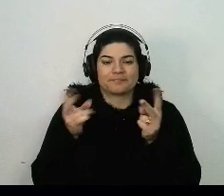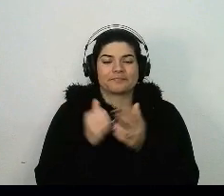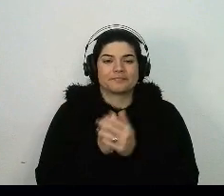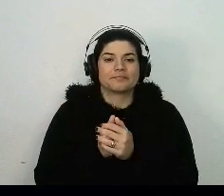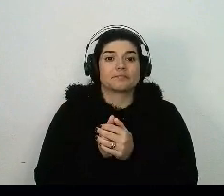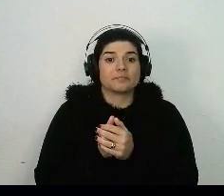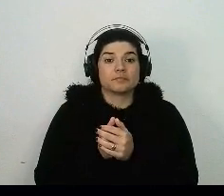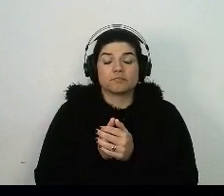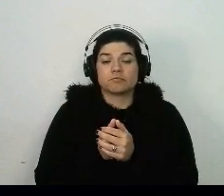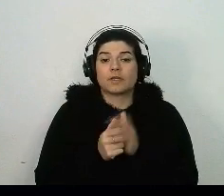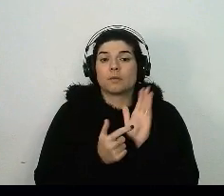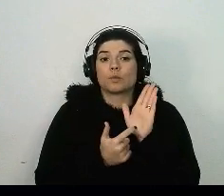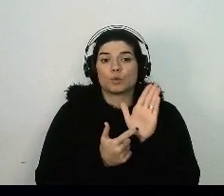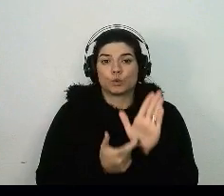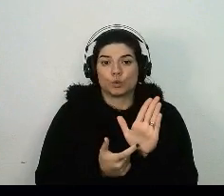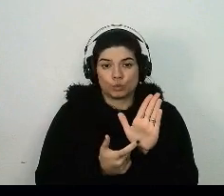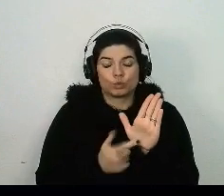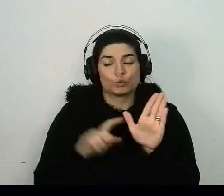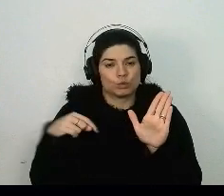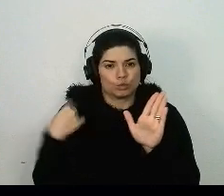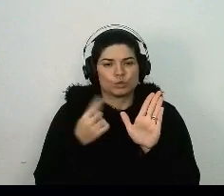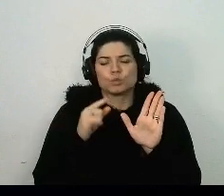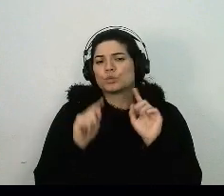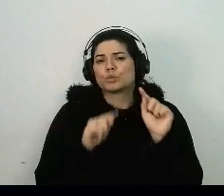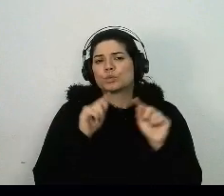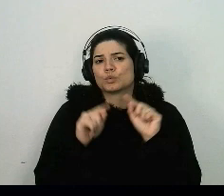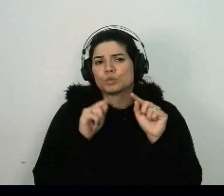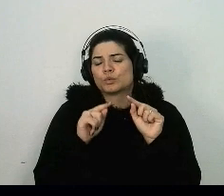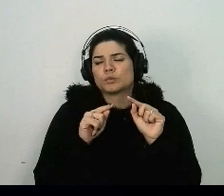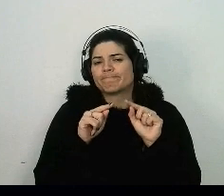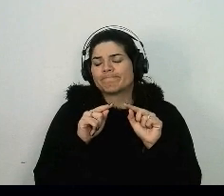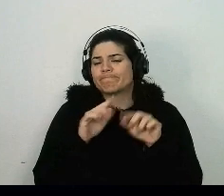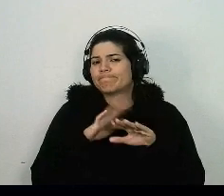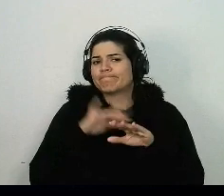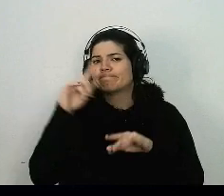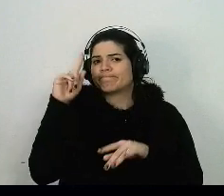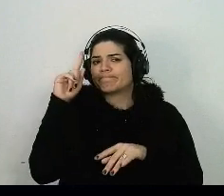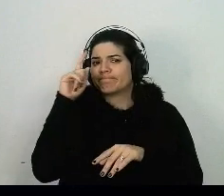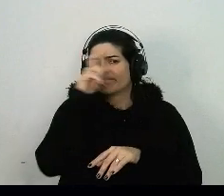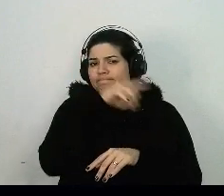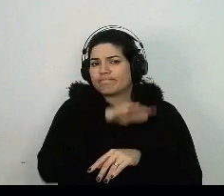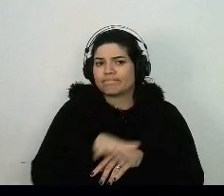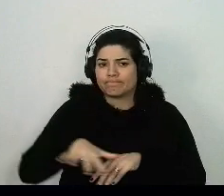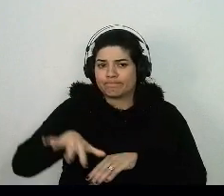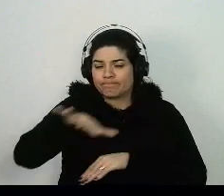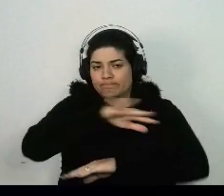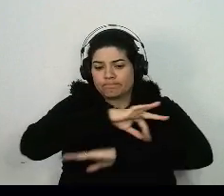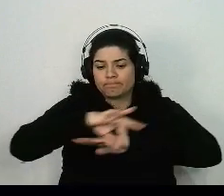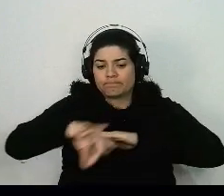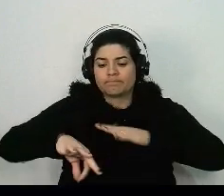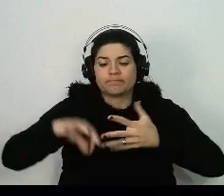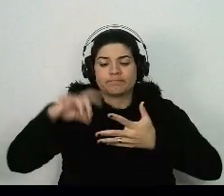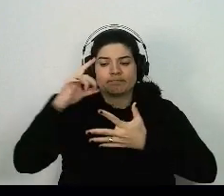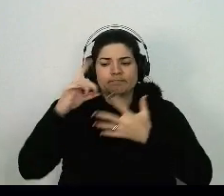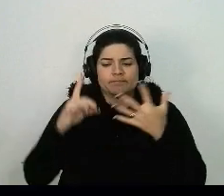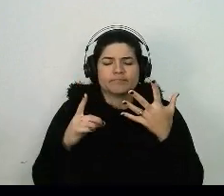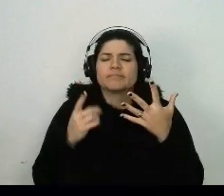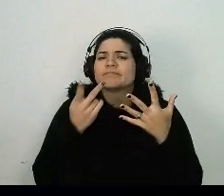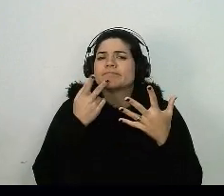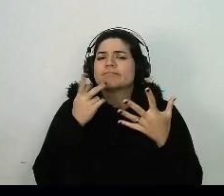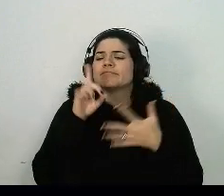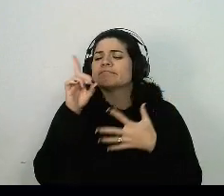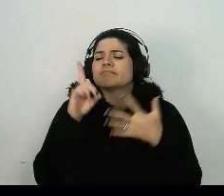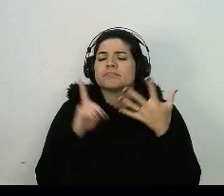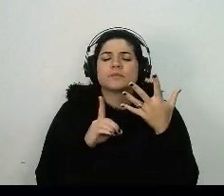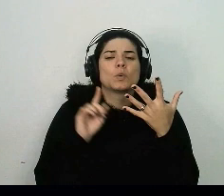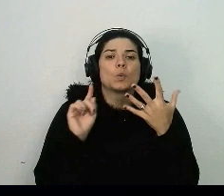apresentando no nosso paper, né, um dos maiores desafios da área de arquitetura de dados, quando a gente fala de dados, grandes volumes de